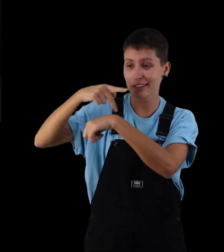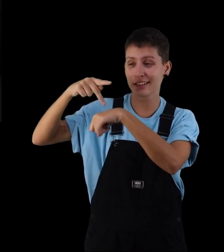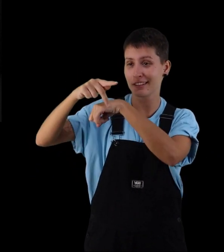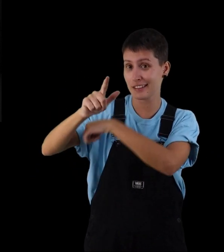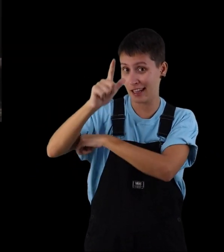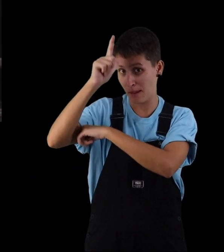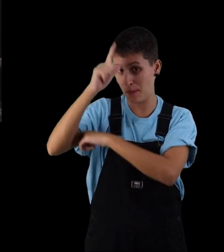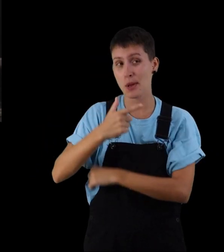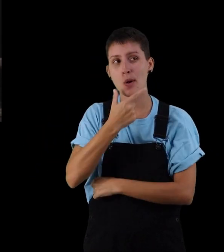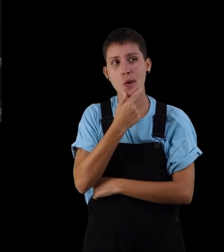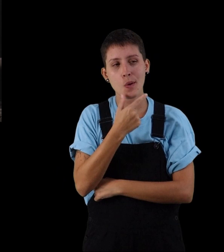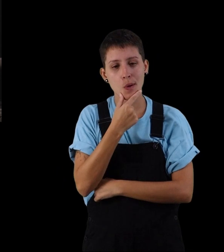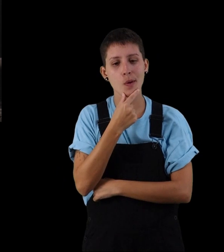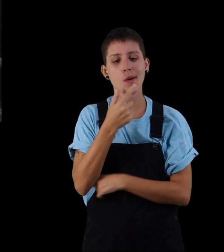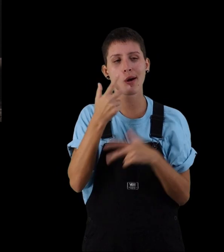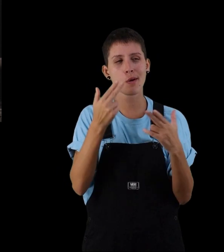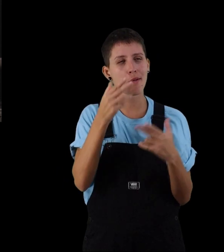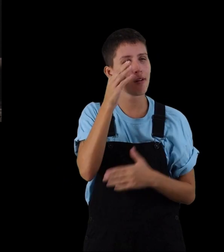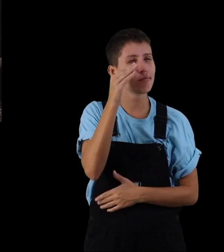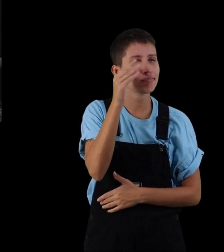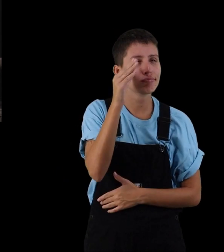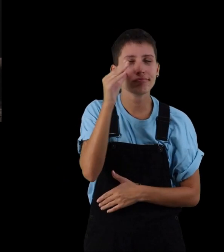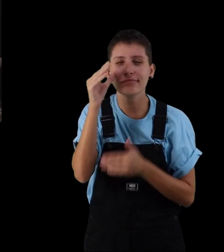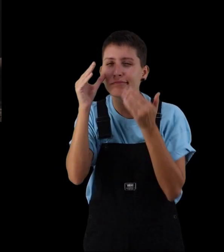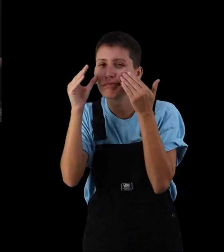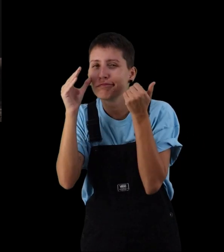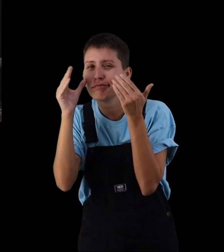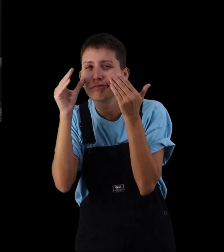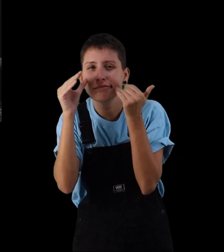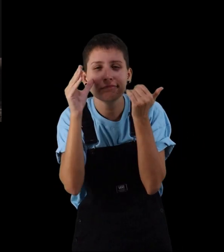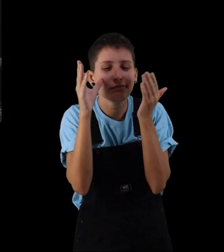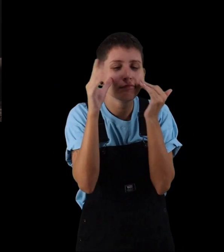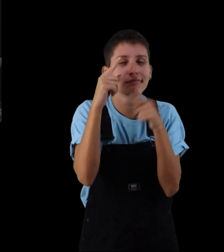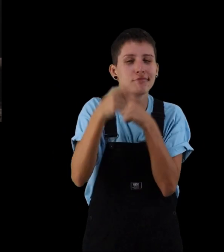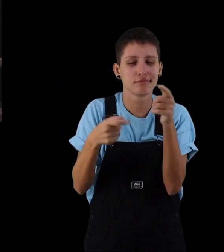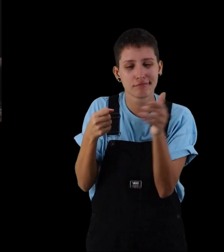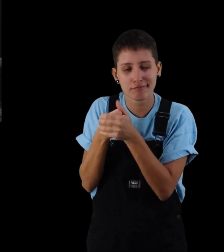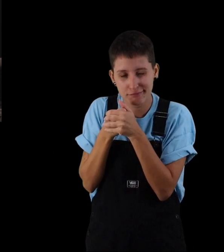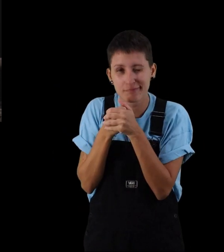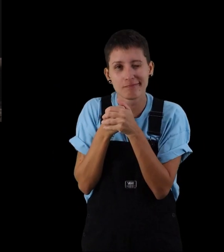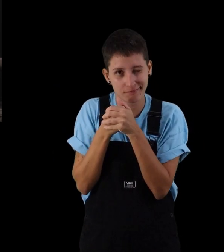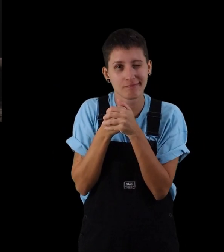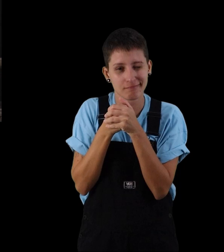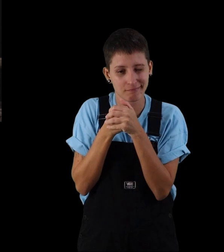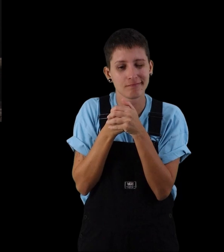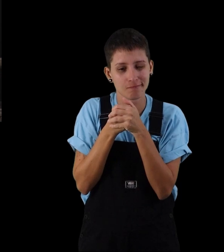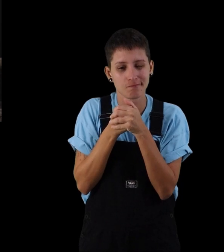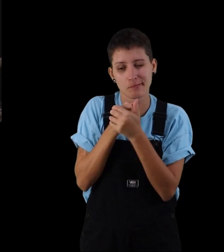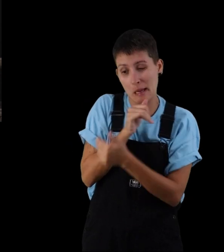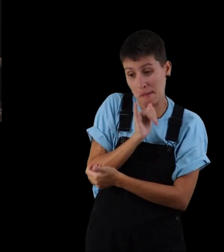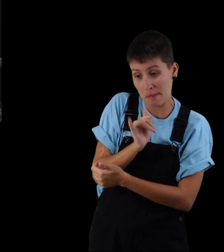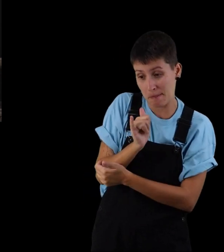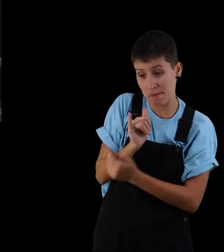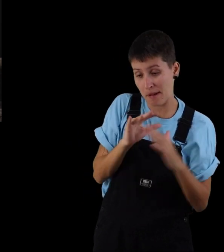na Alemanha. O menino exercitava sua curiosidade. Depois, escondido embaixo da